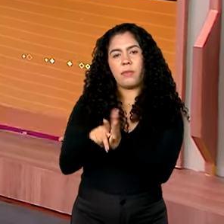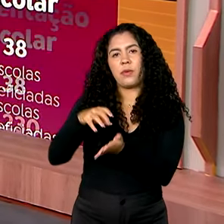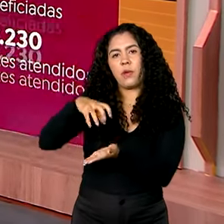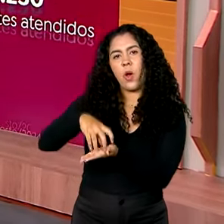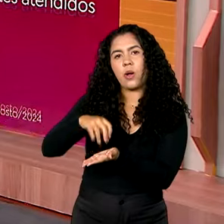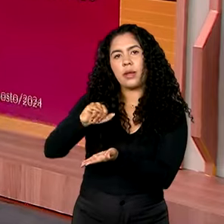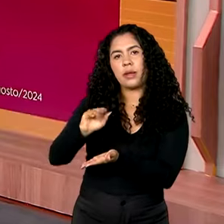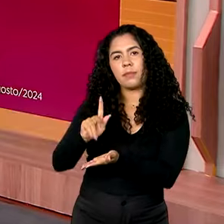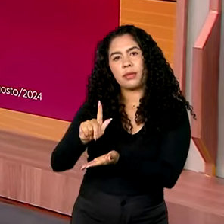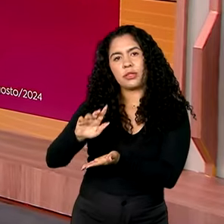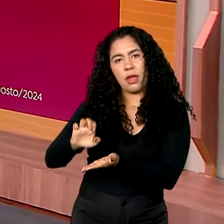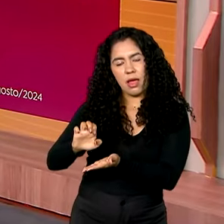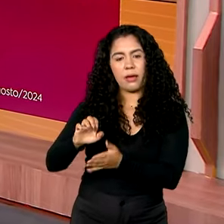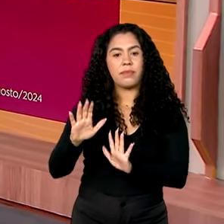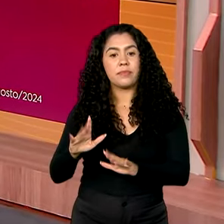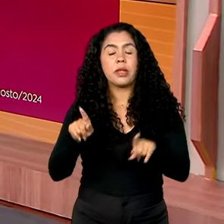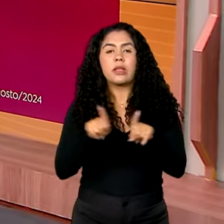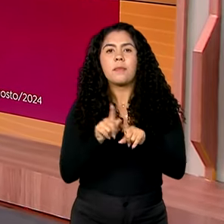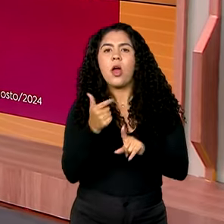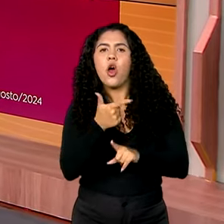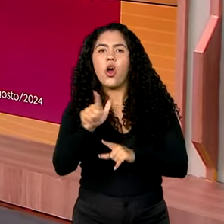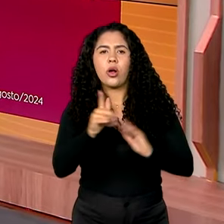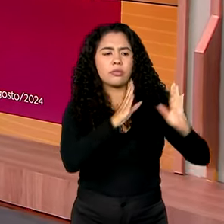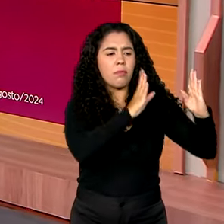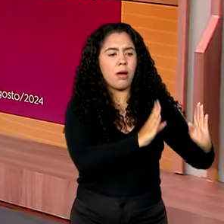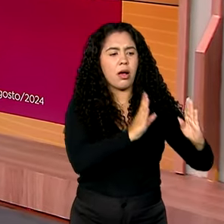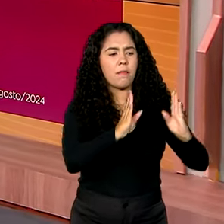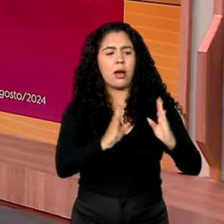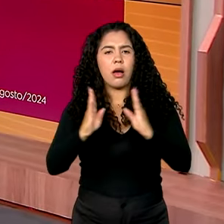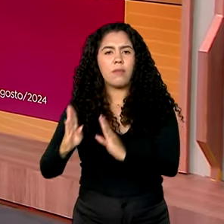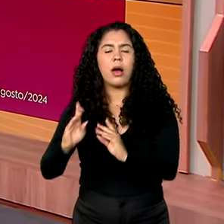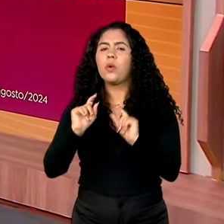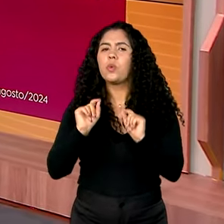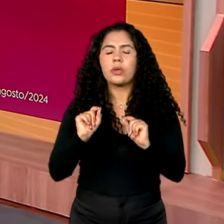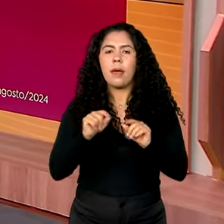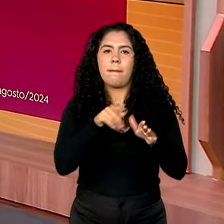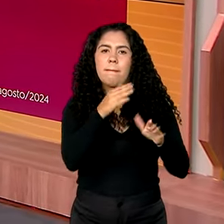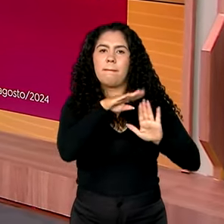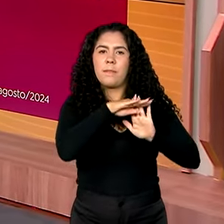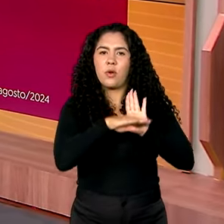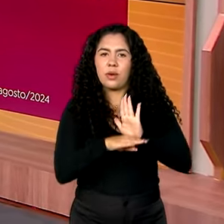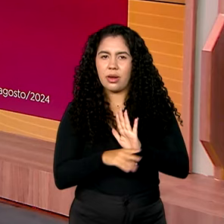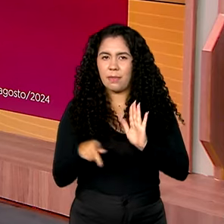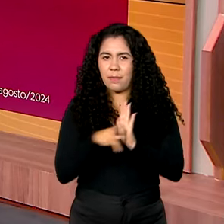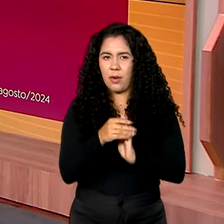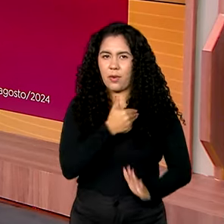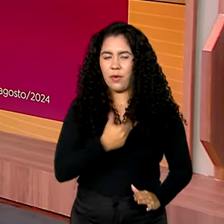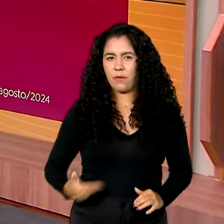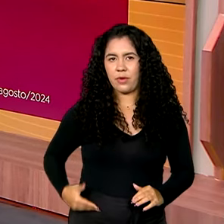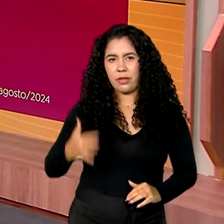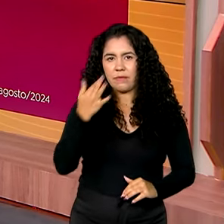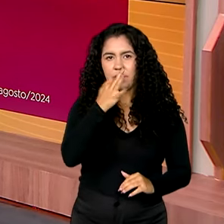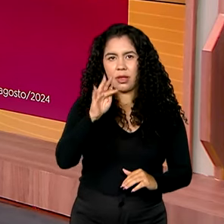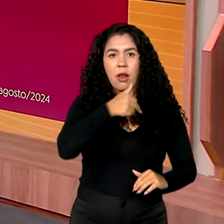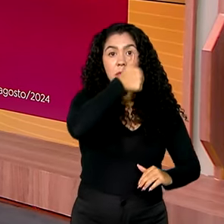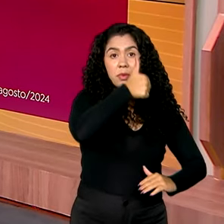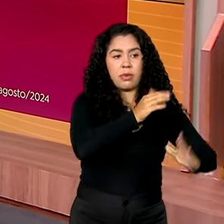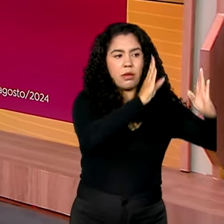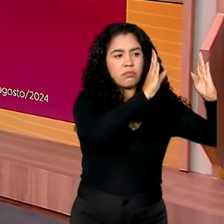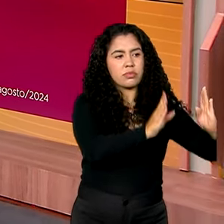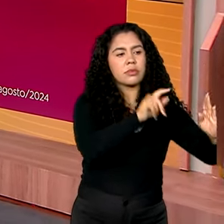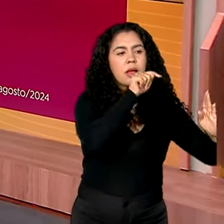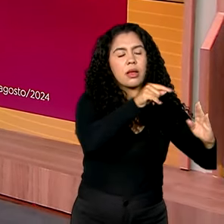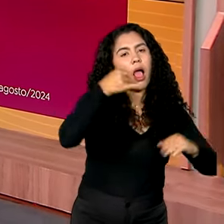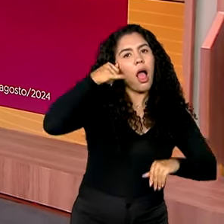agora alguns programas federais que chegam até essa população ubaense. Vamos começar, então, com a agricultura.